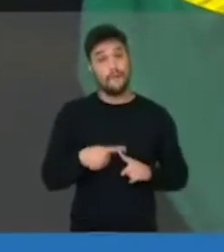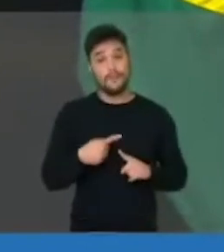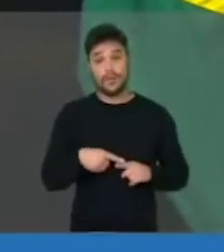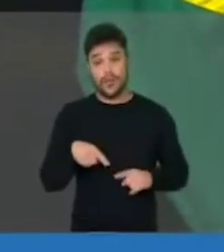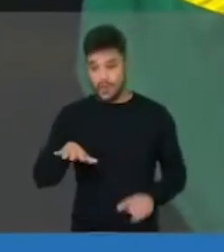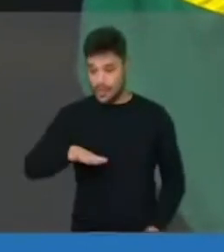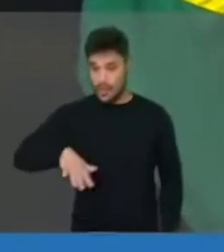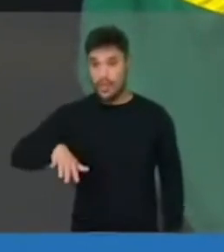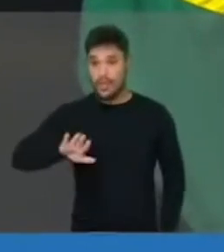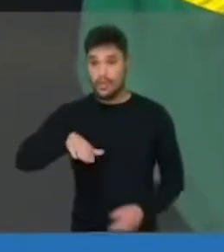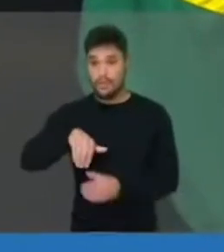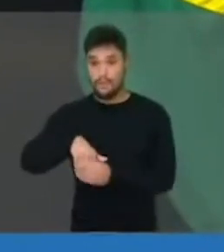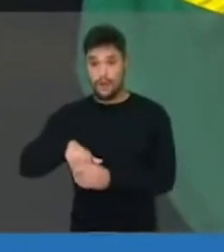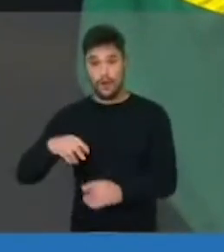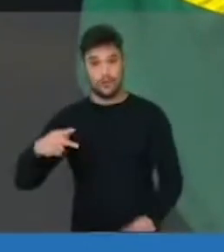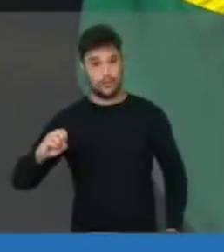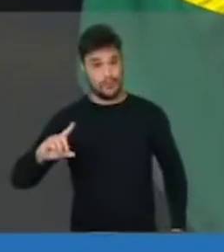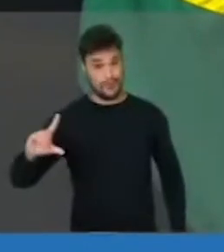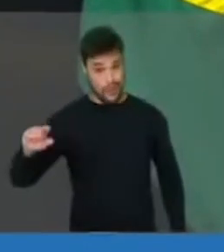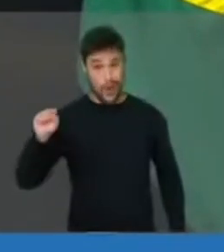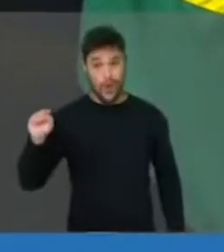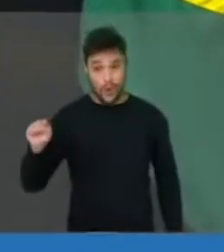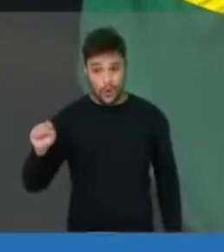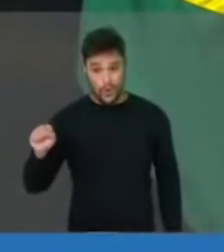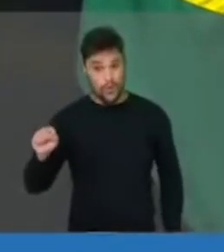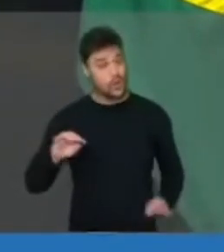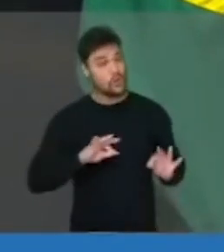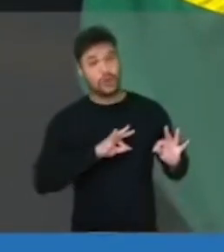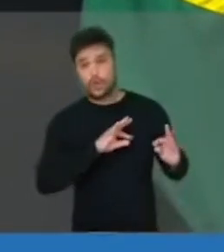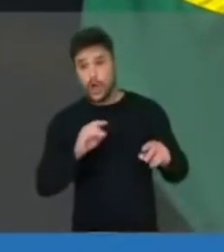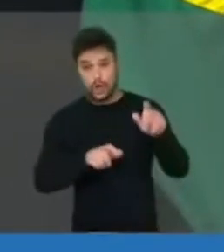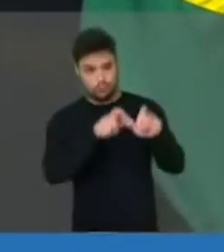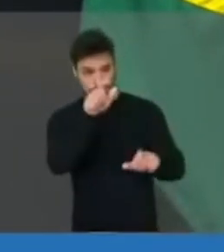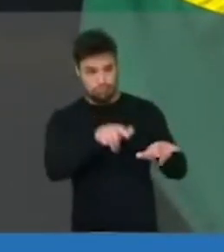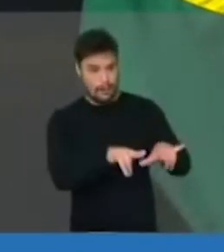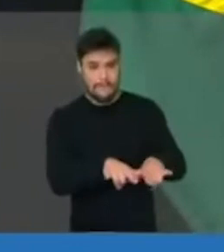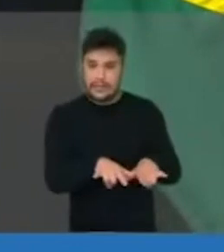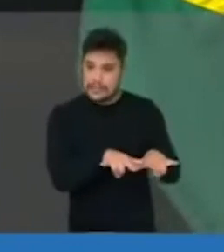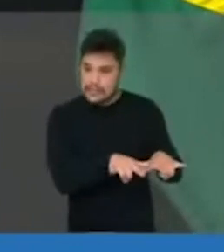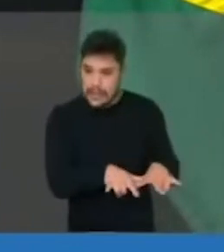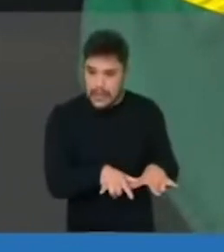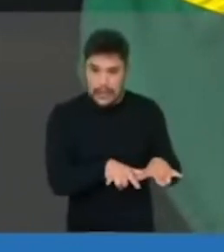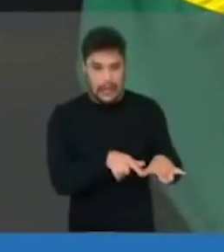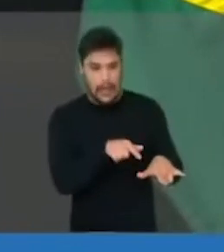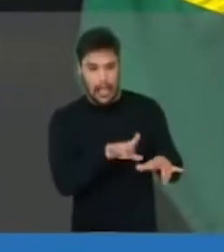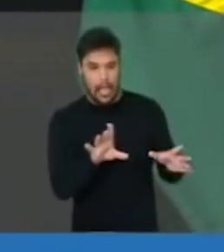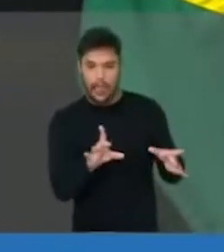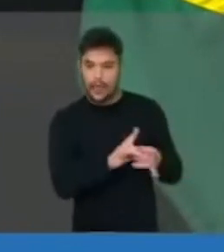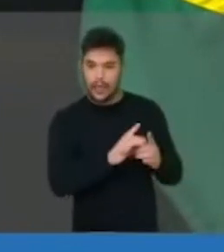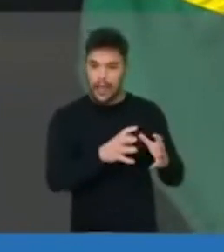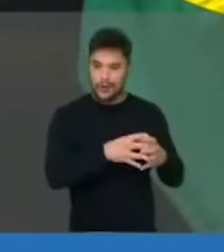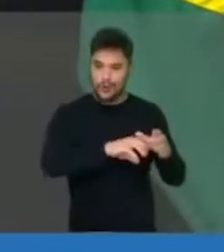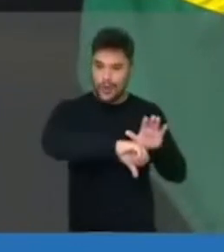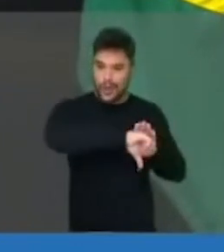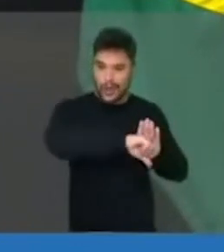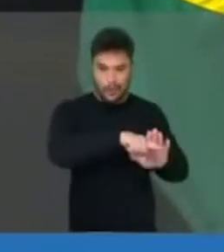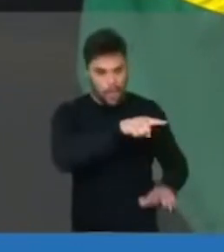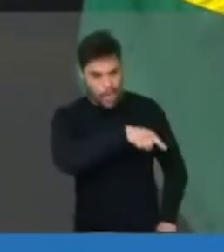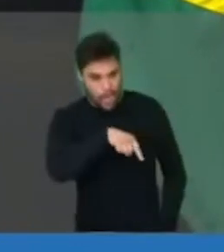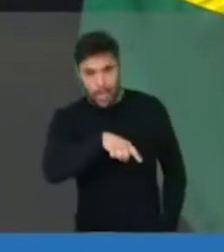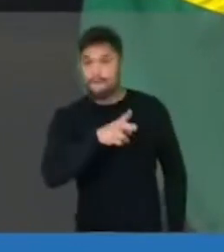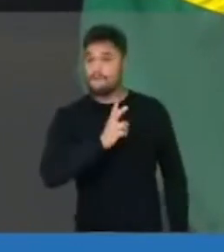do voto da bancada do PSOL todos aqueles milicianos aqueles ligados à associações criminosas